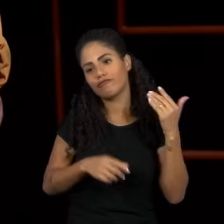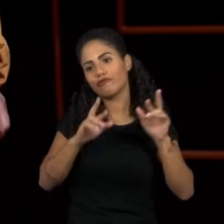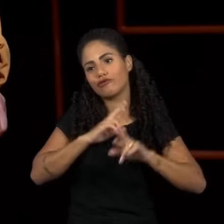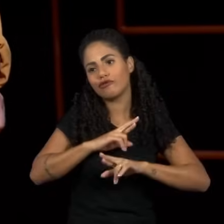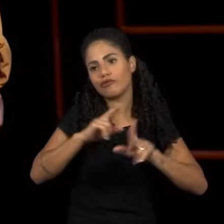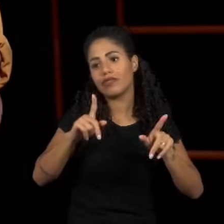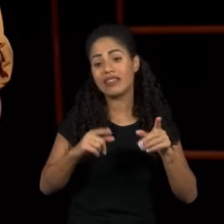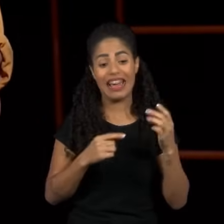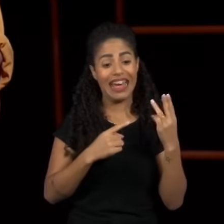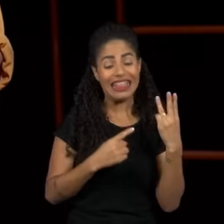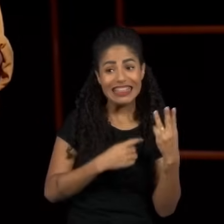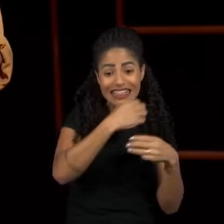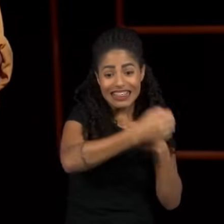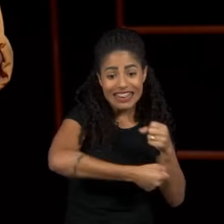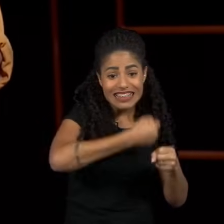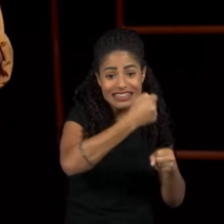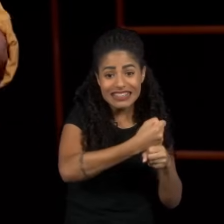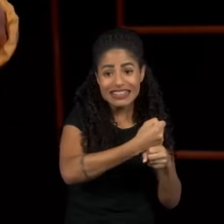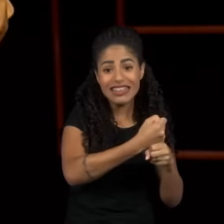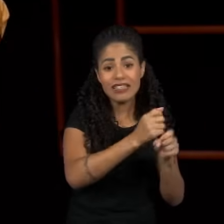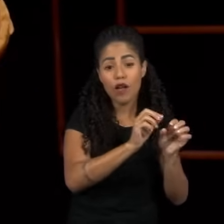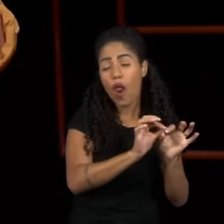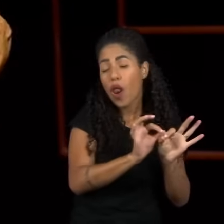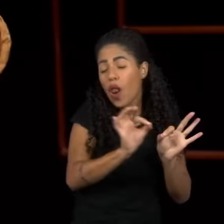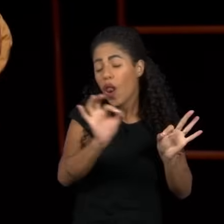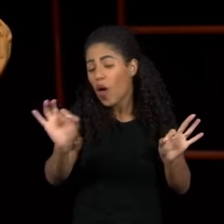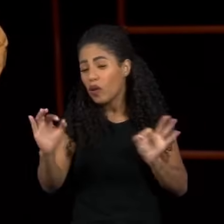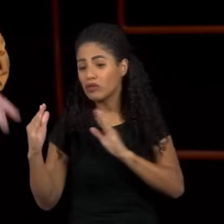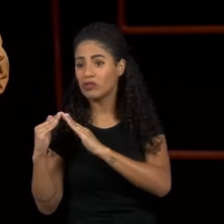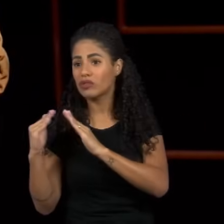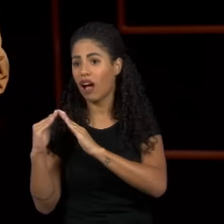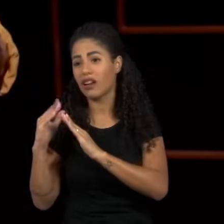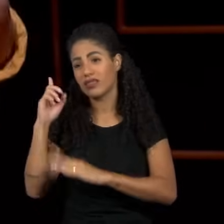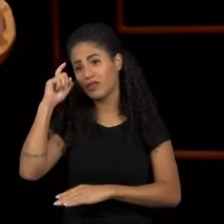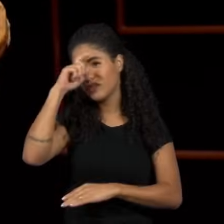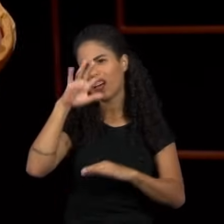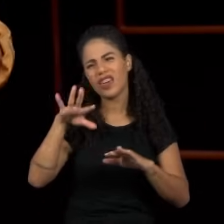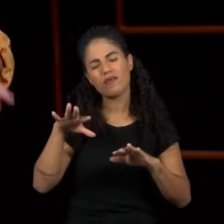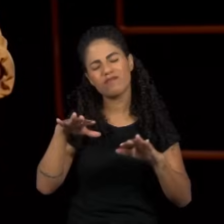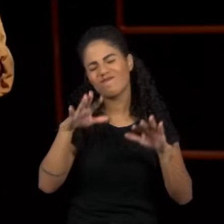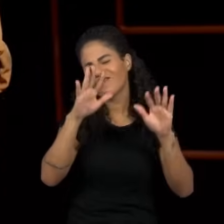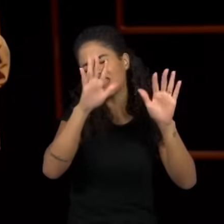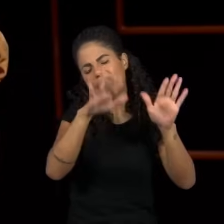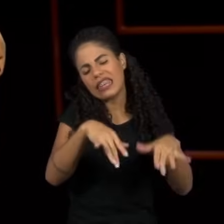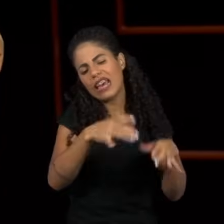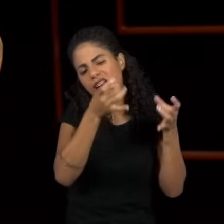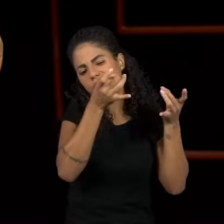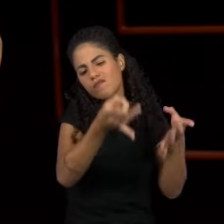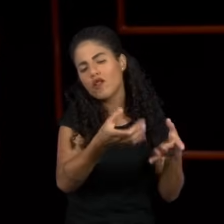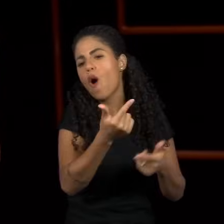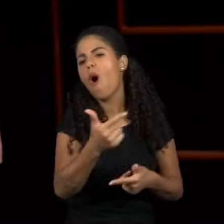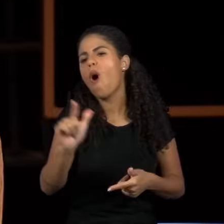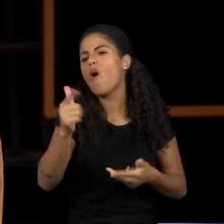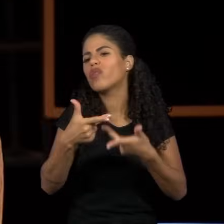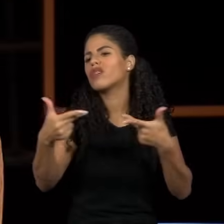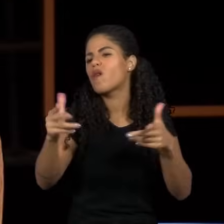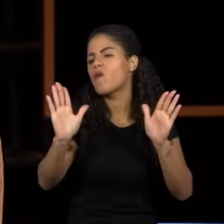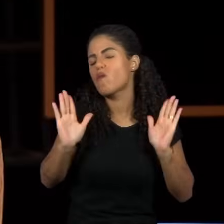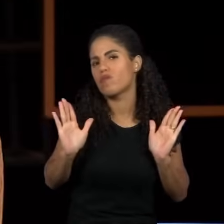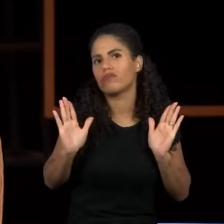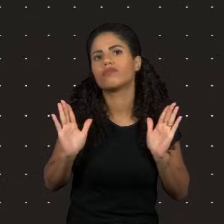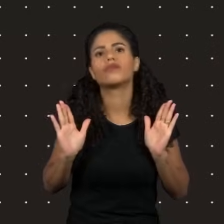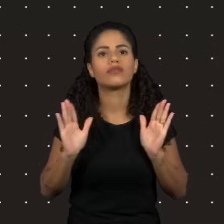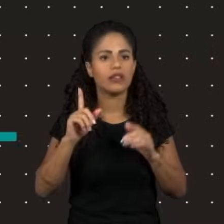Ficar 3 anos fora de casa. Aí eu esqueci e partimos para outras coisas. Dr. Kilder, eu